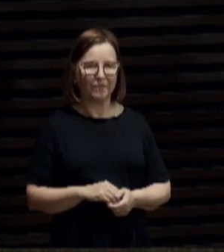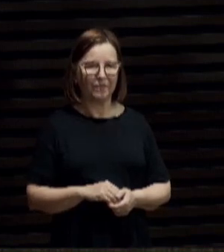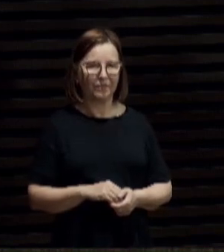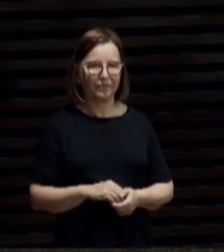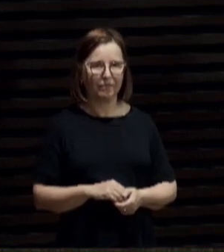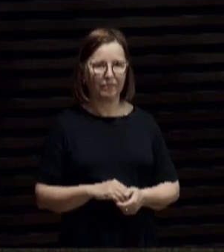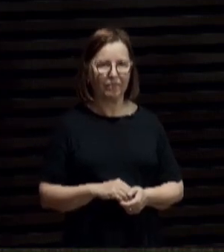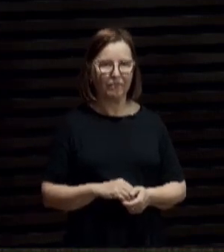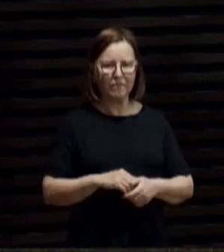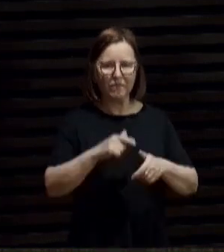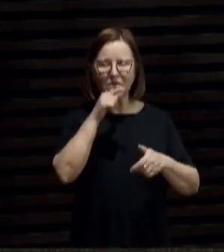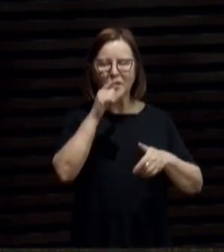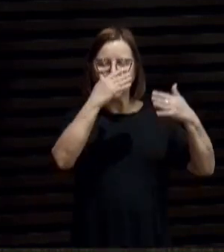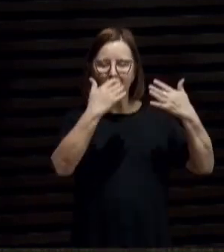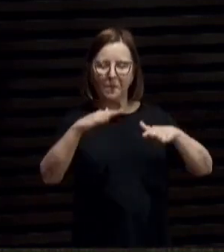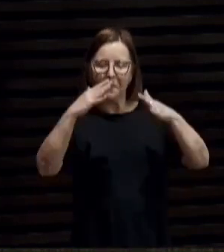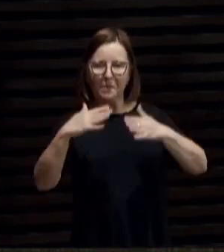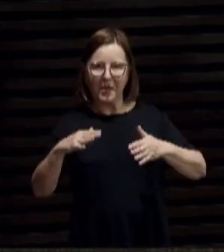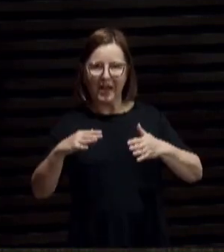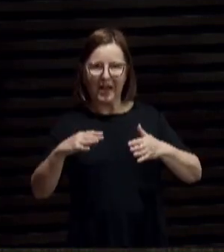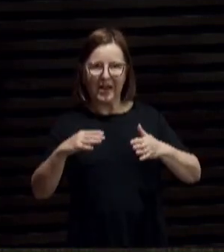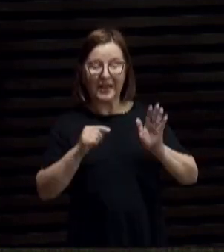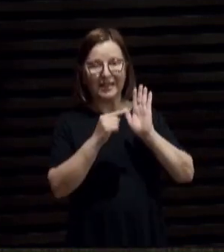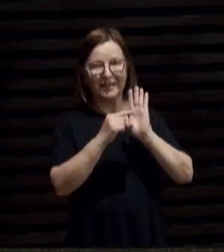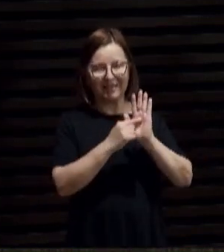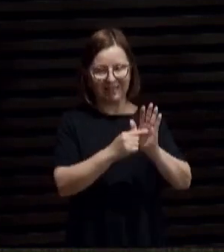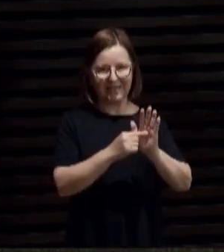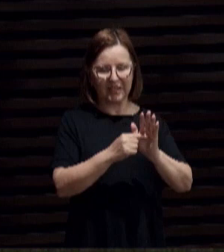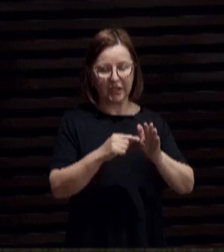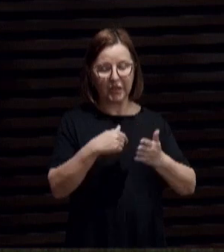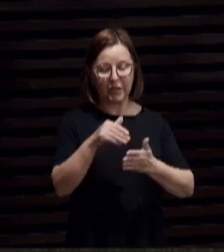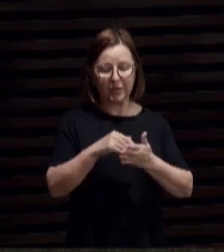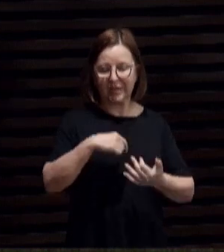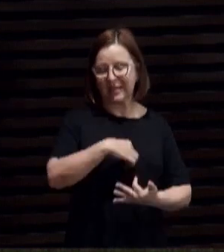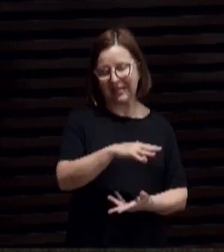Aquele mar representaria toda a terra e eles